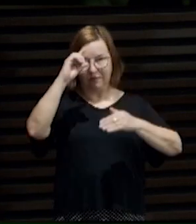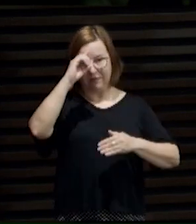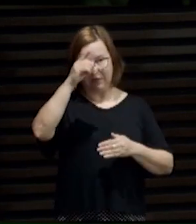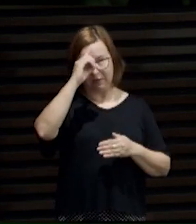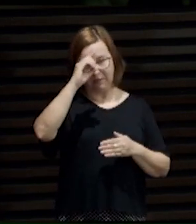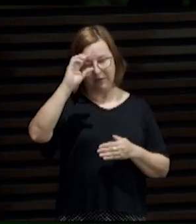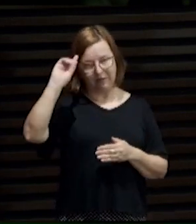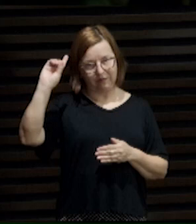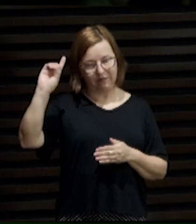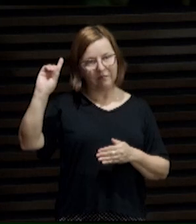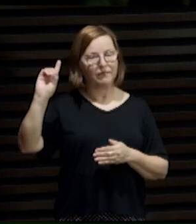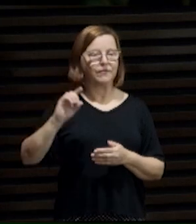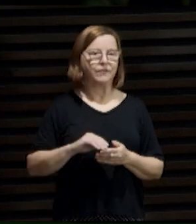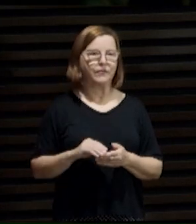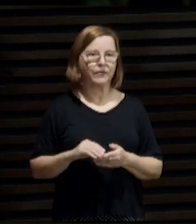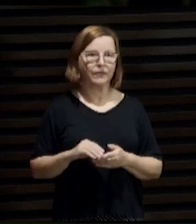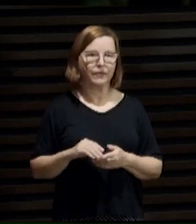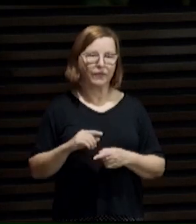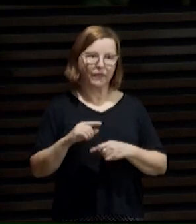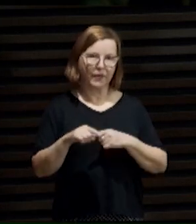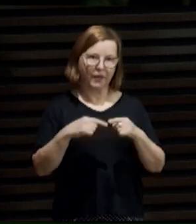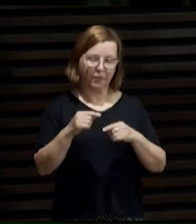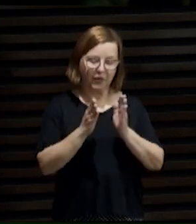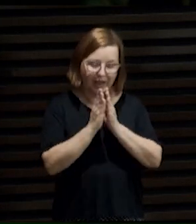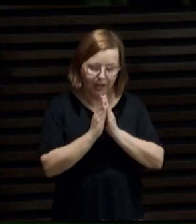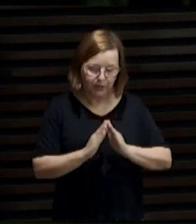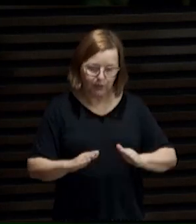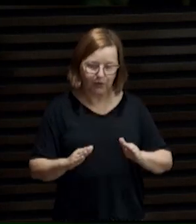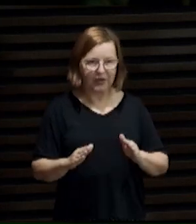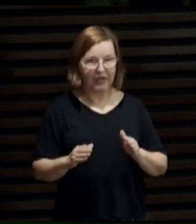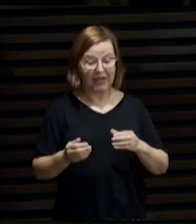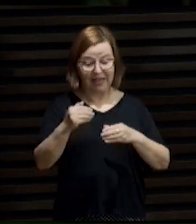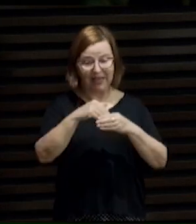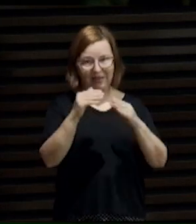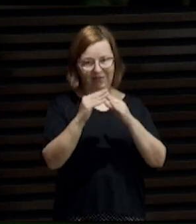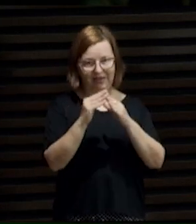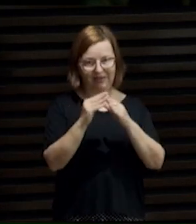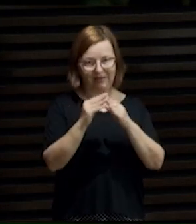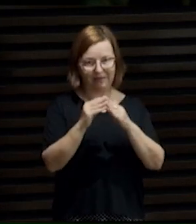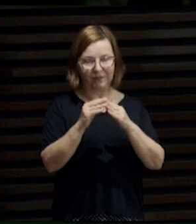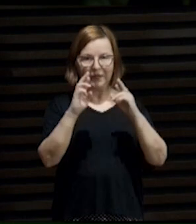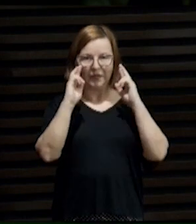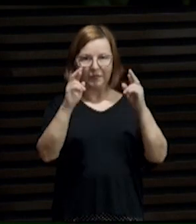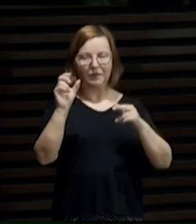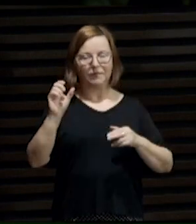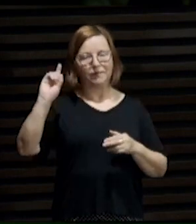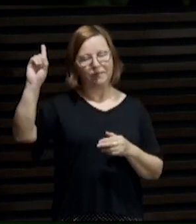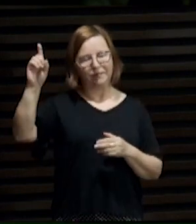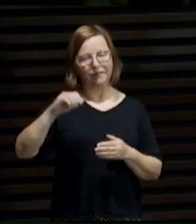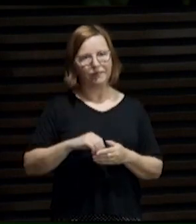lar. Respeito à palavra de Deus. Além disso,